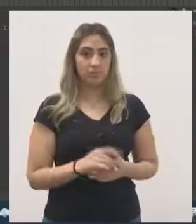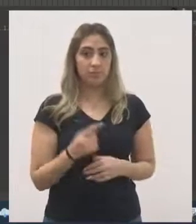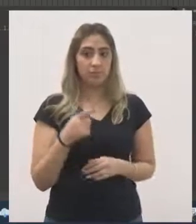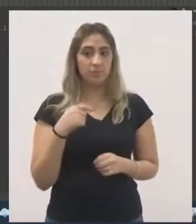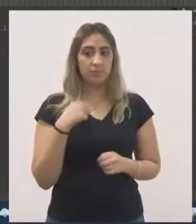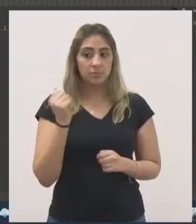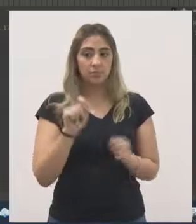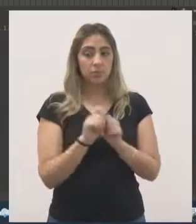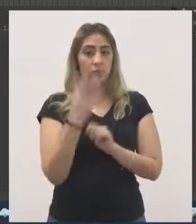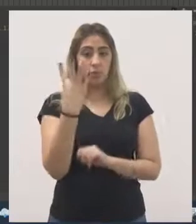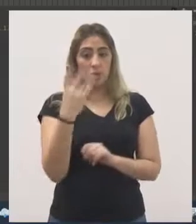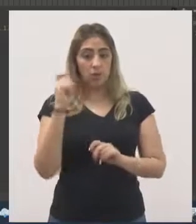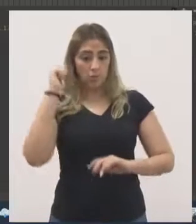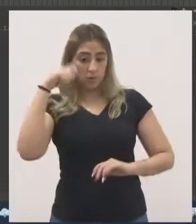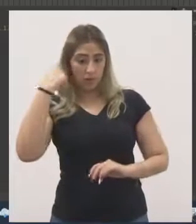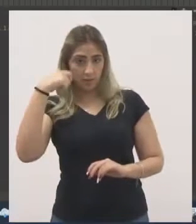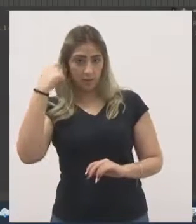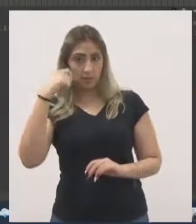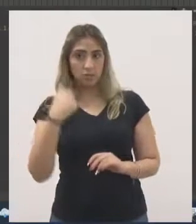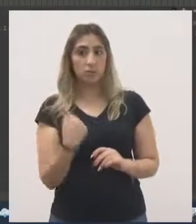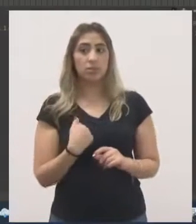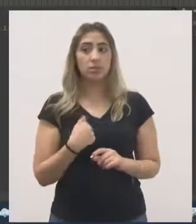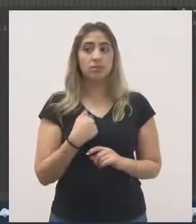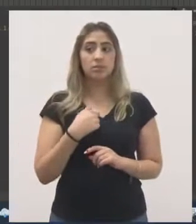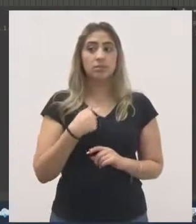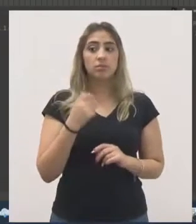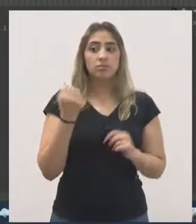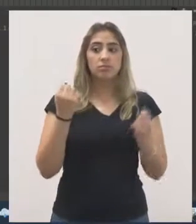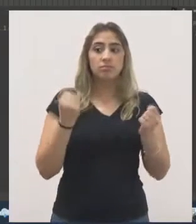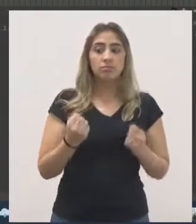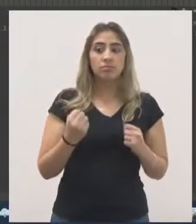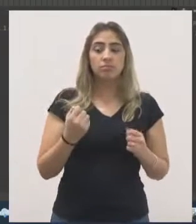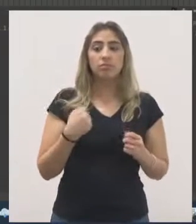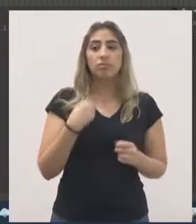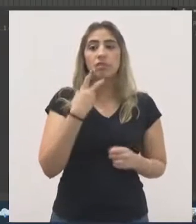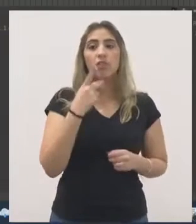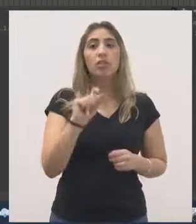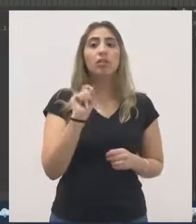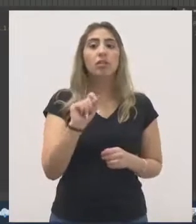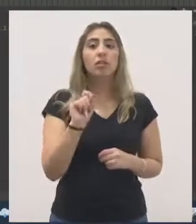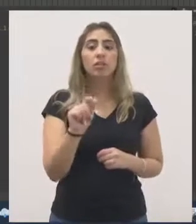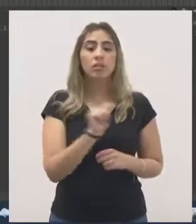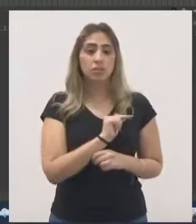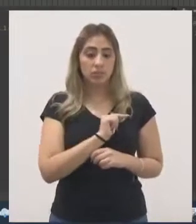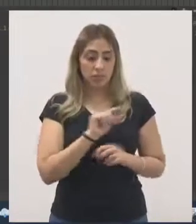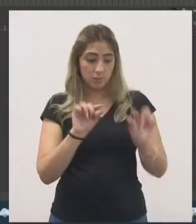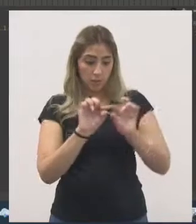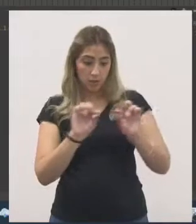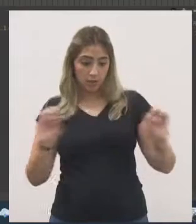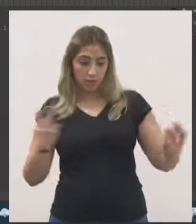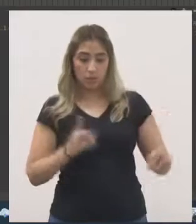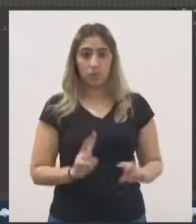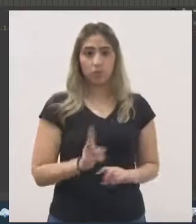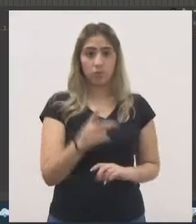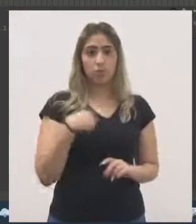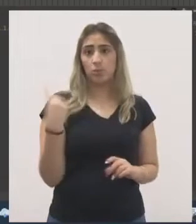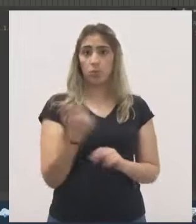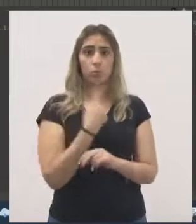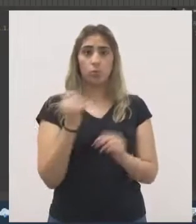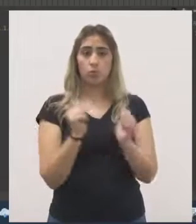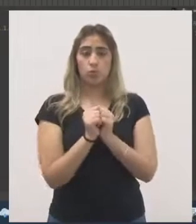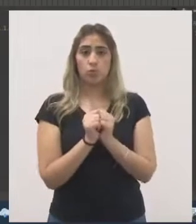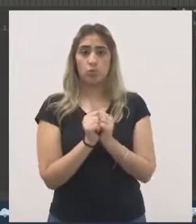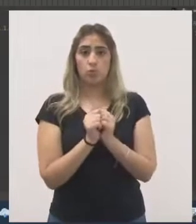4 gravações. E eu, leigamente, falaria que se tivesse numa linha contínua, ele estaria tudo junto e